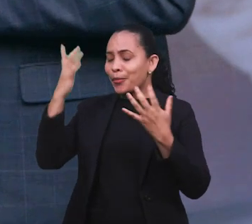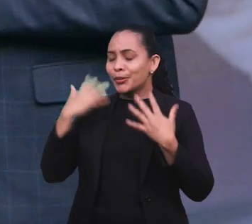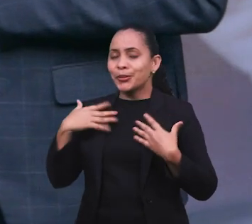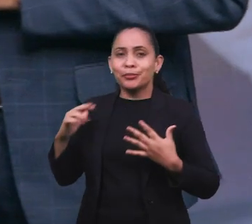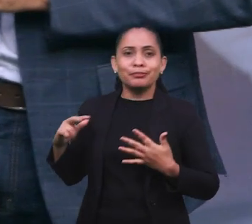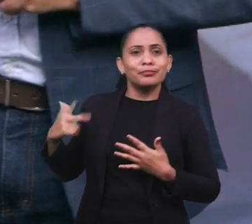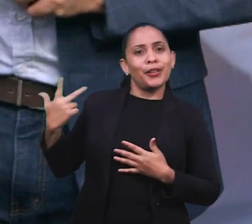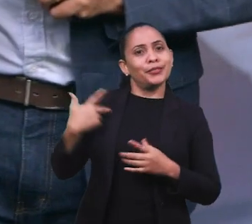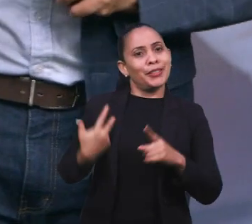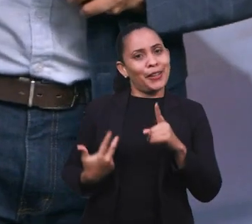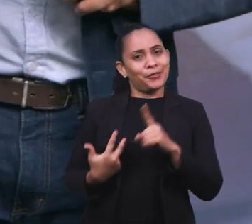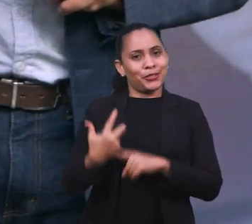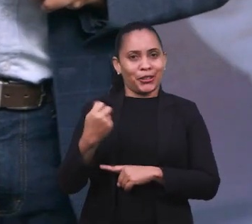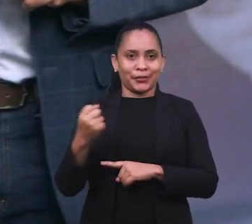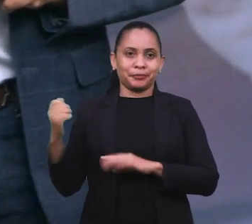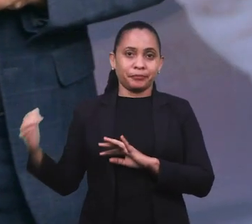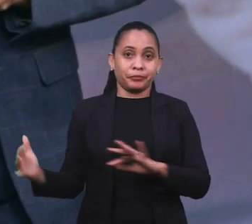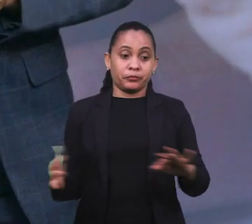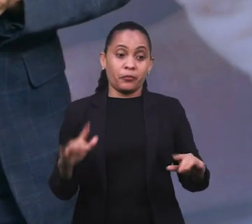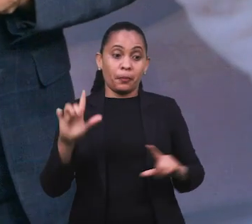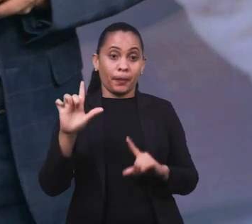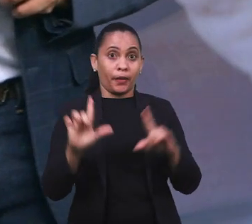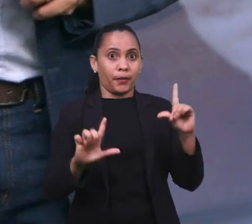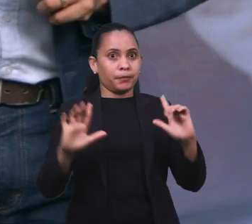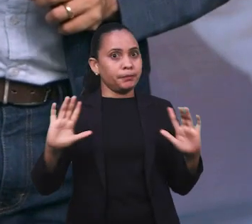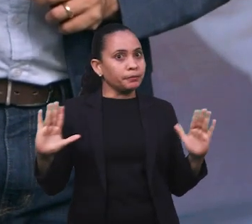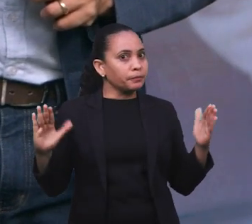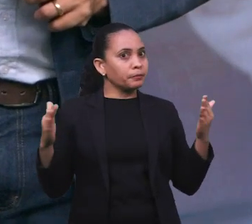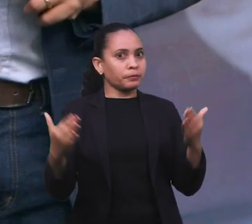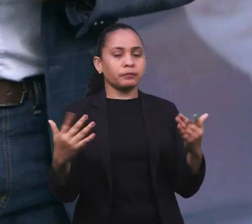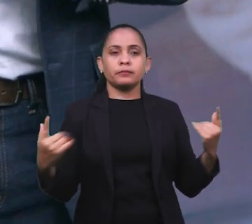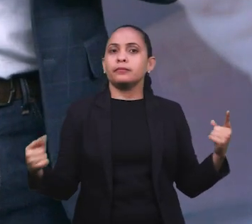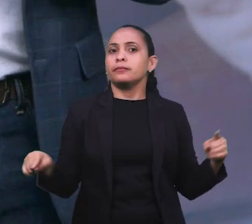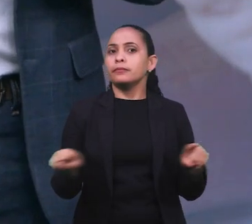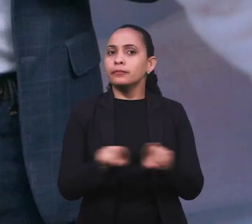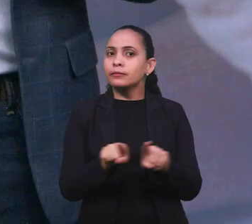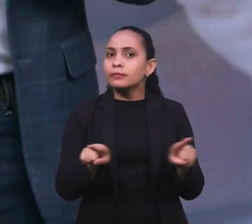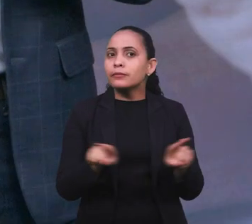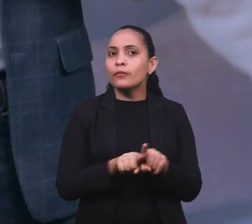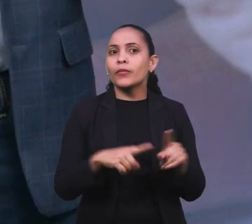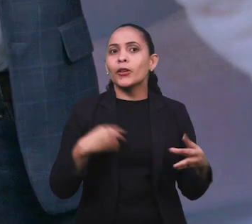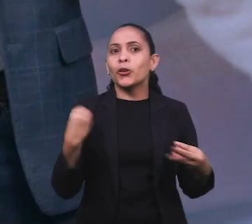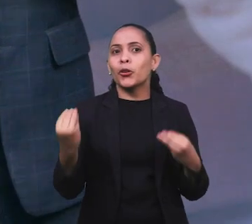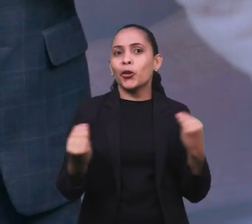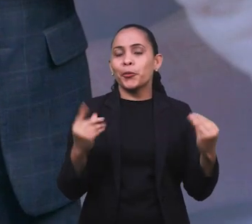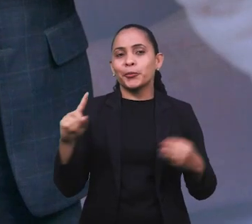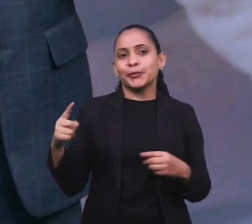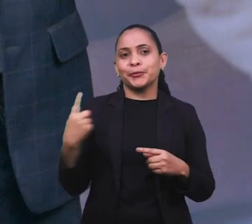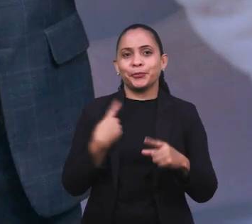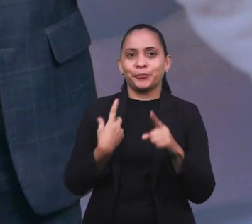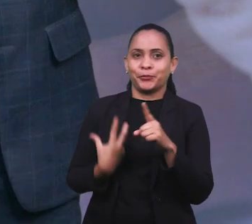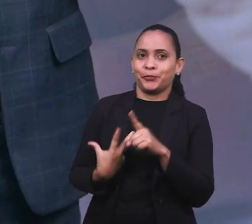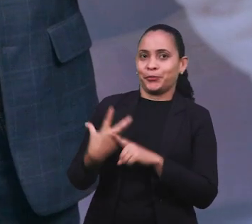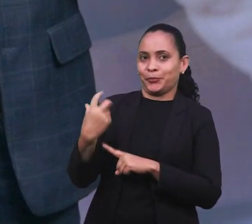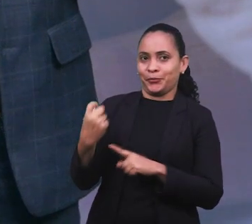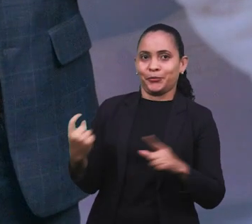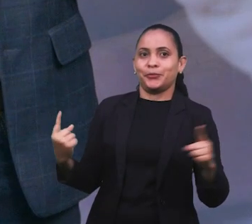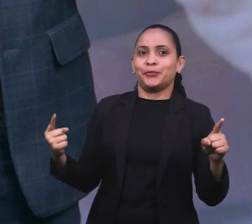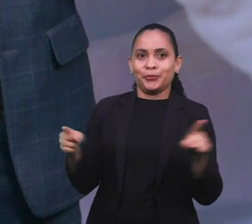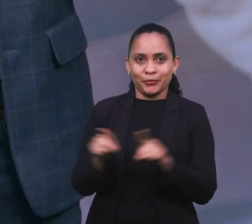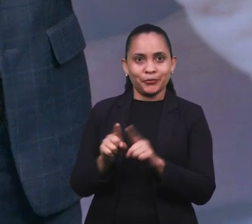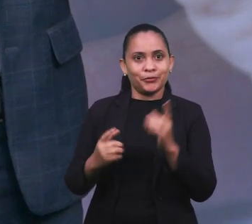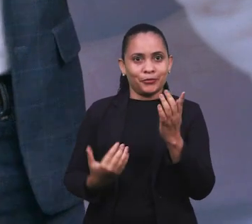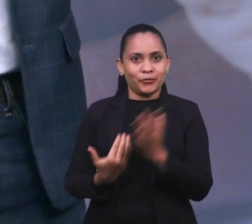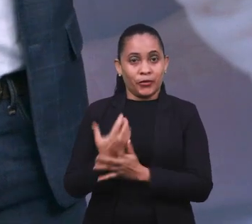deu a vitória. Nós fizemos um programa específico para falar sobre como superar a reprovação em